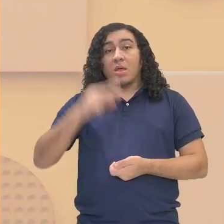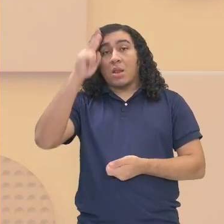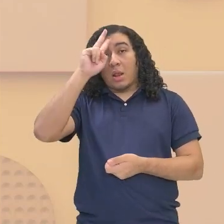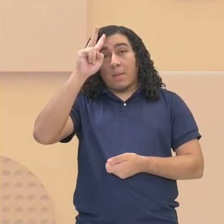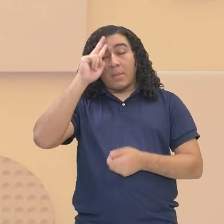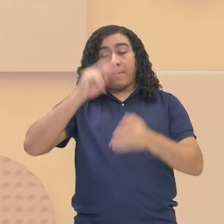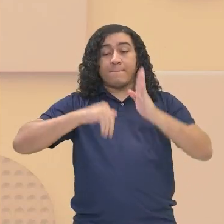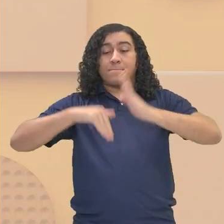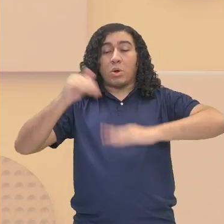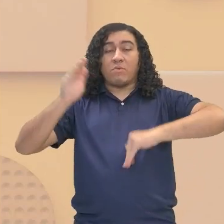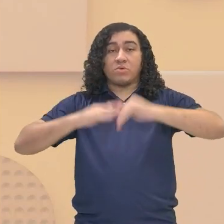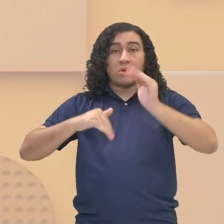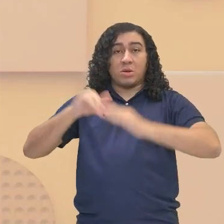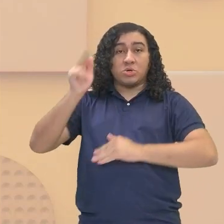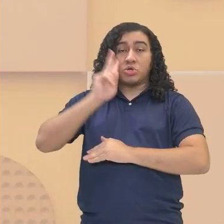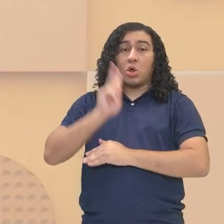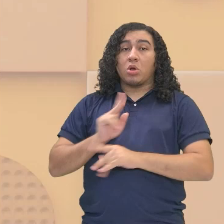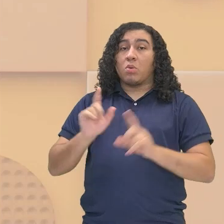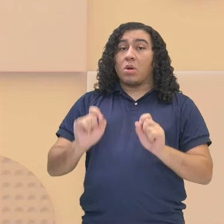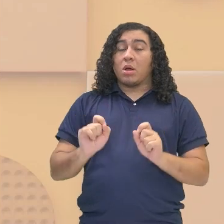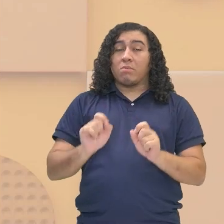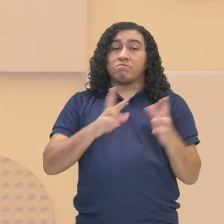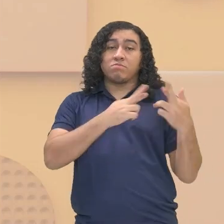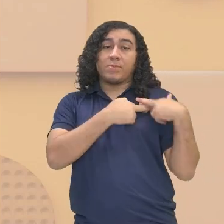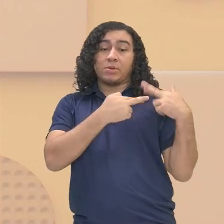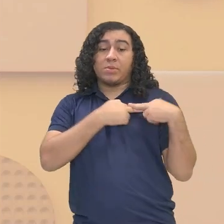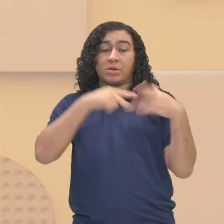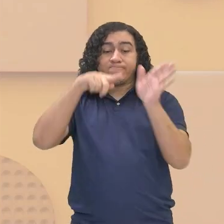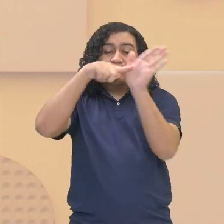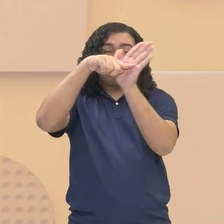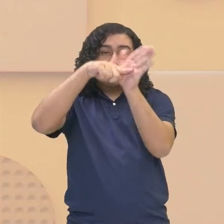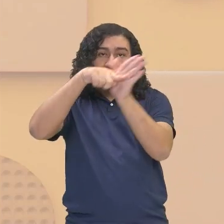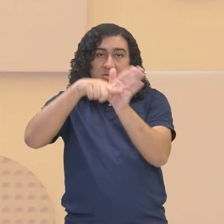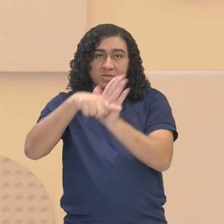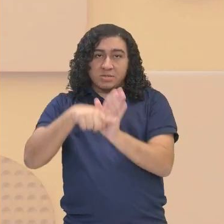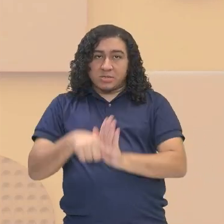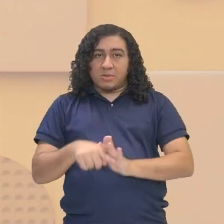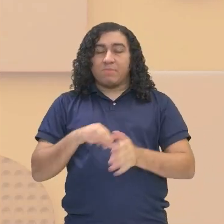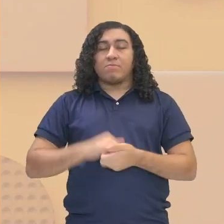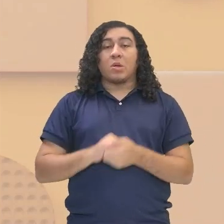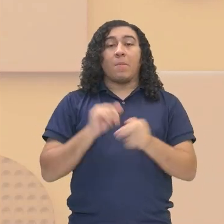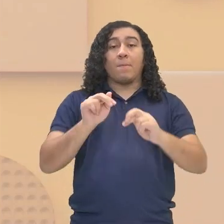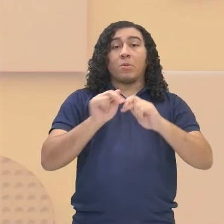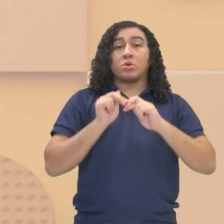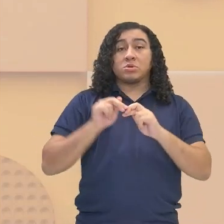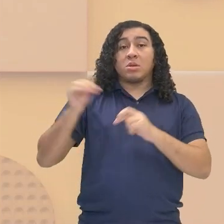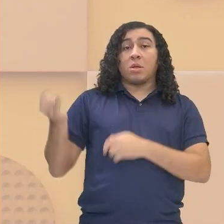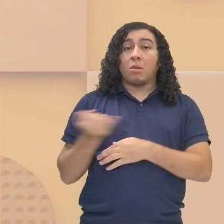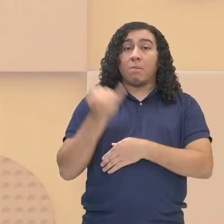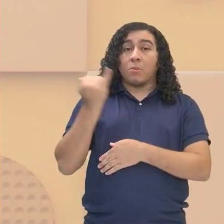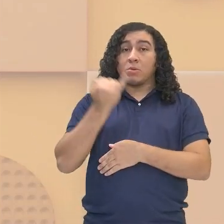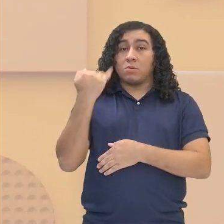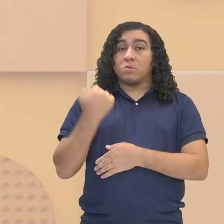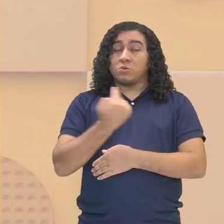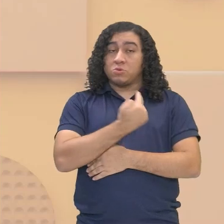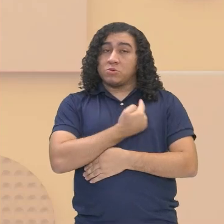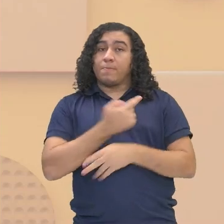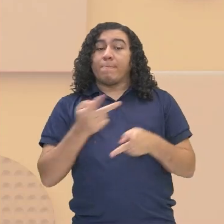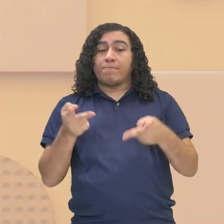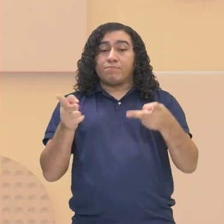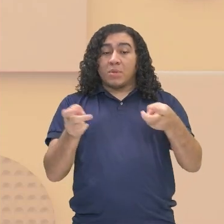É investigar. Tá? Então, por isso que é importante, então, a gente perceber, não é mesmo,